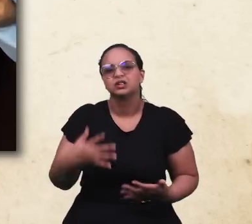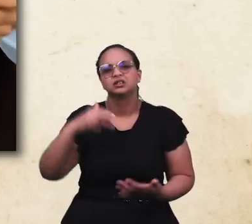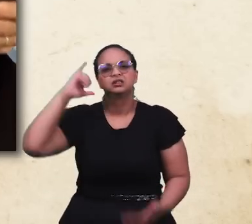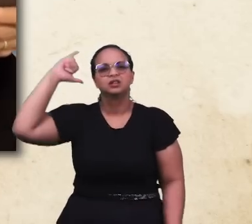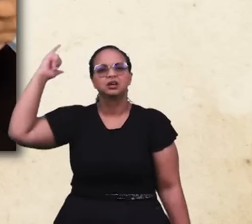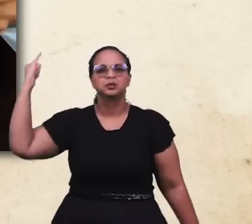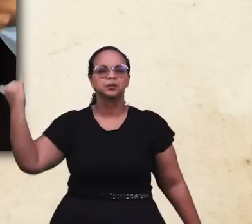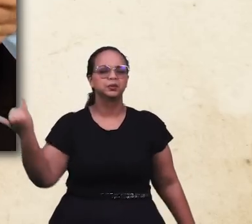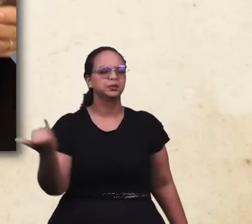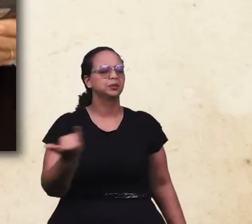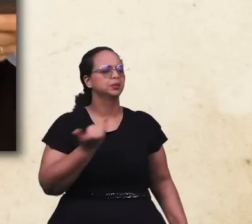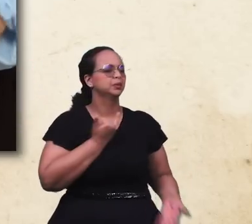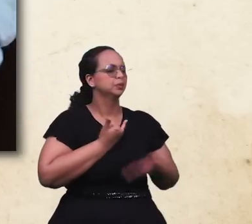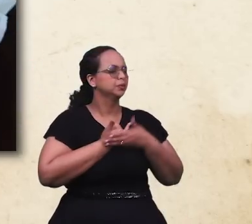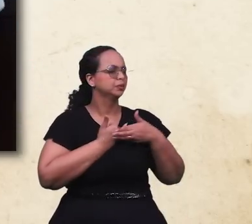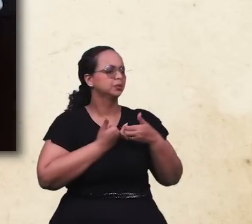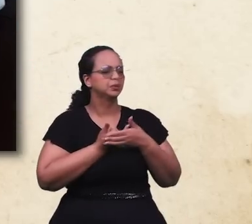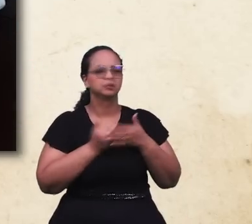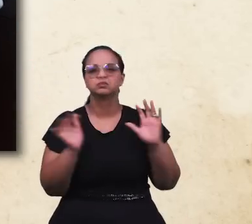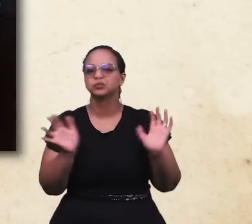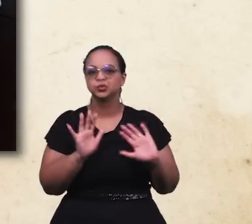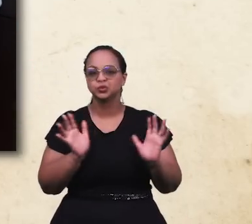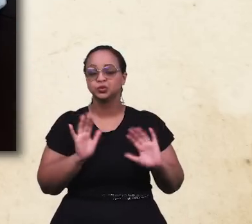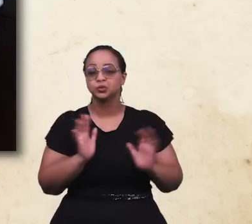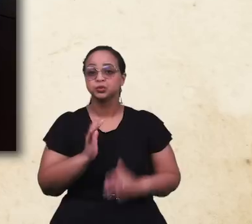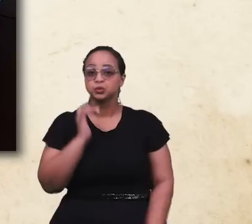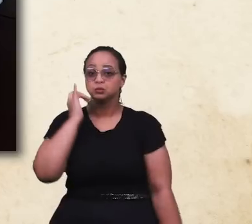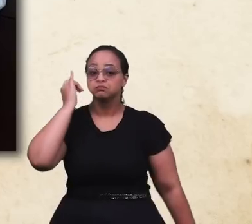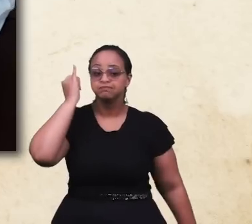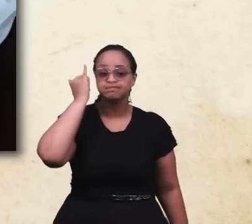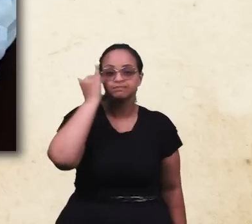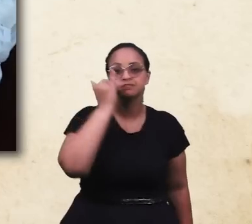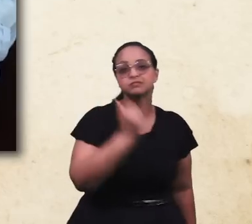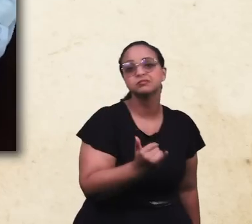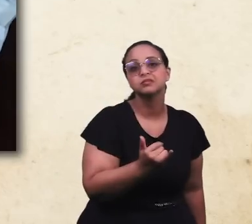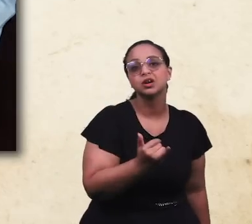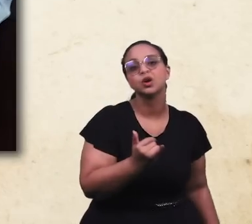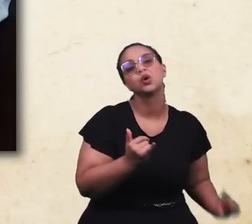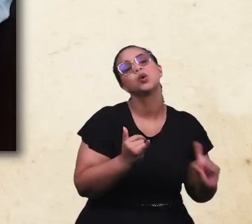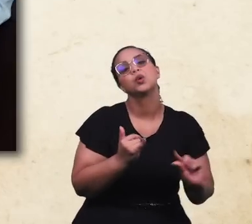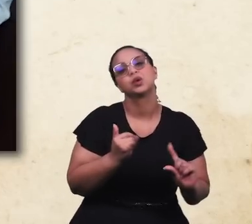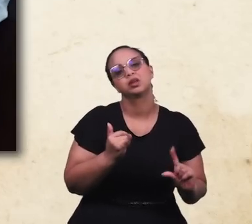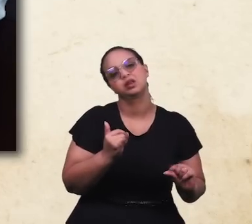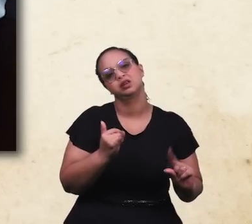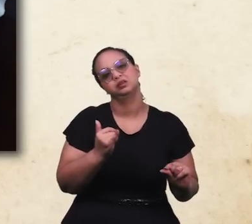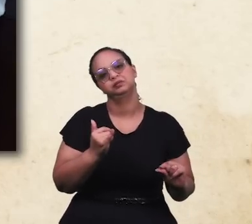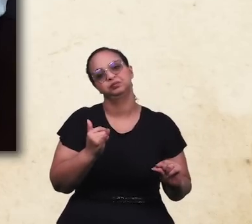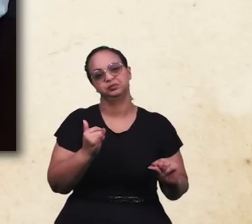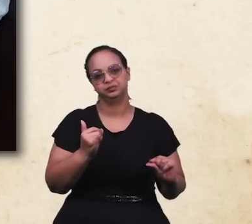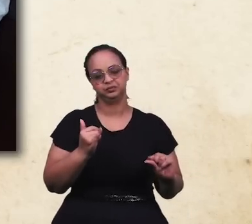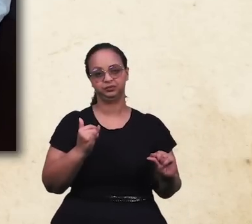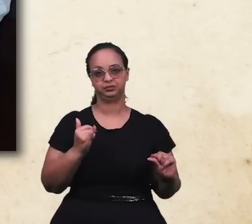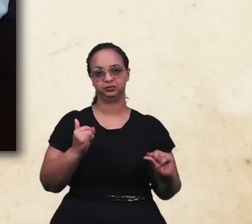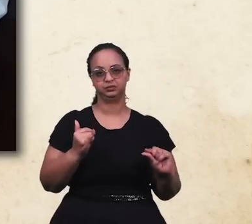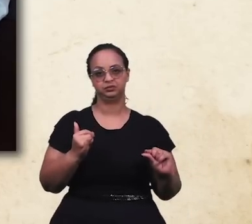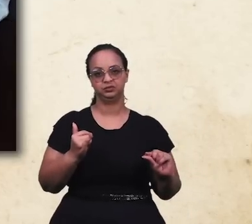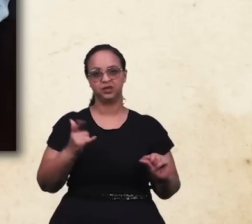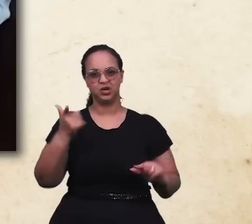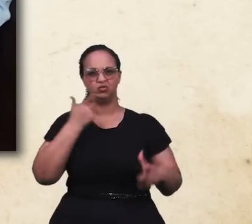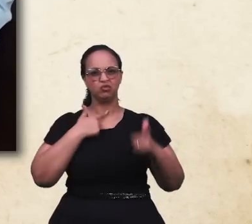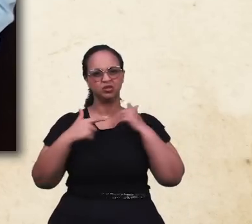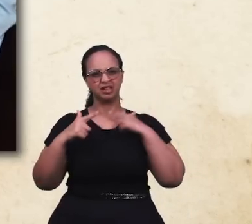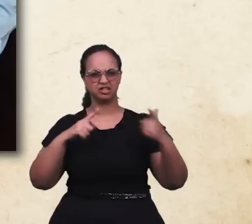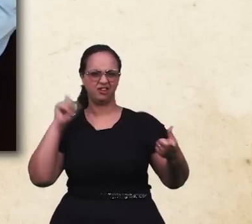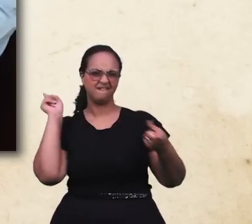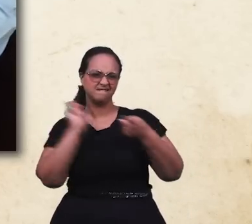voz mole, macia, não. A palavra branda, ela tira o desejo